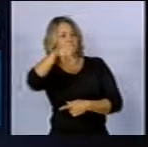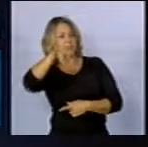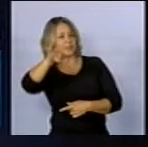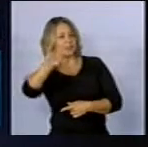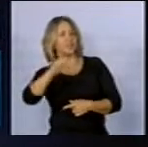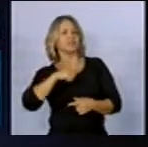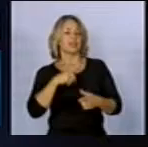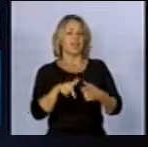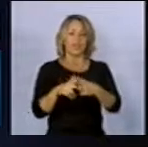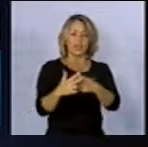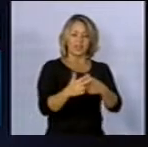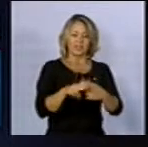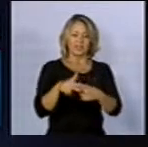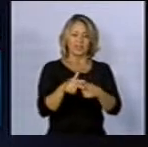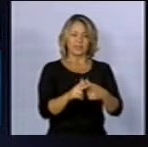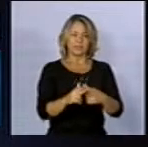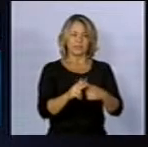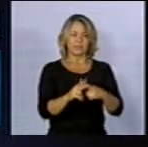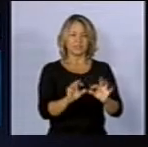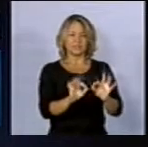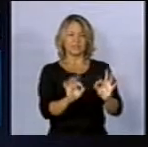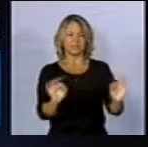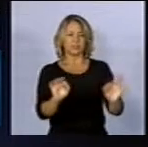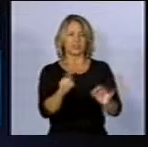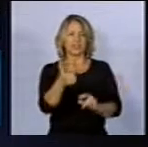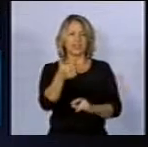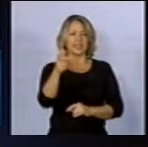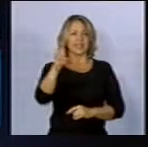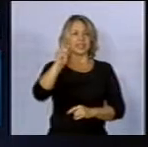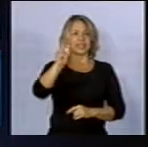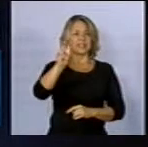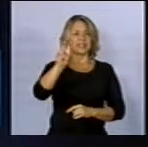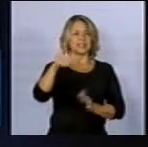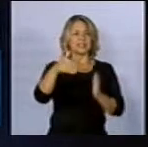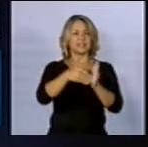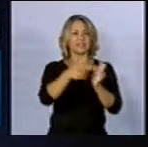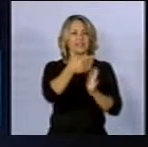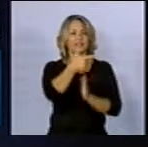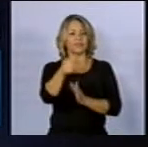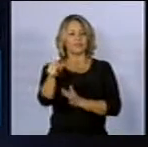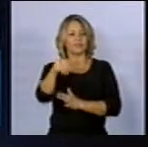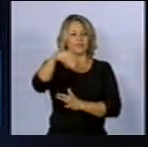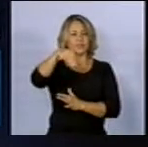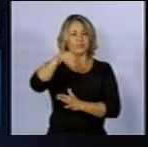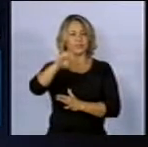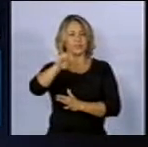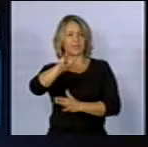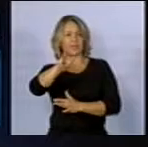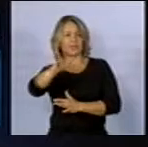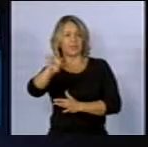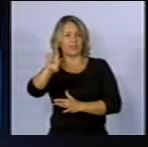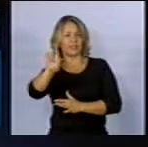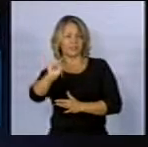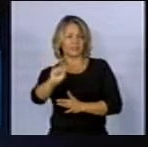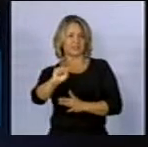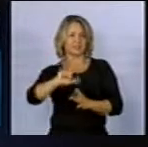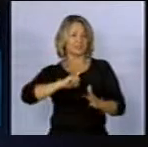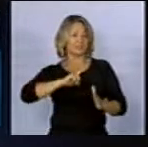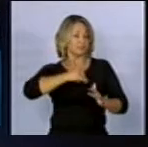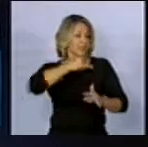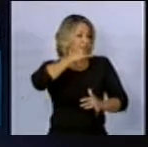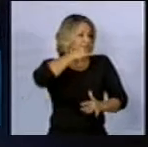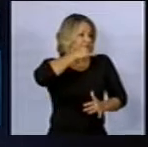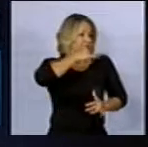com Equipamentos na magnitude de 15 a 20 meves 15 a 20 milhões de